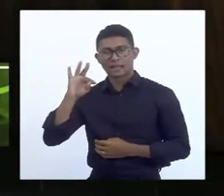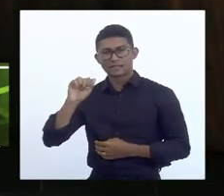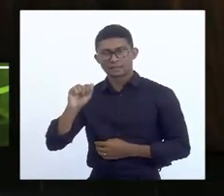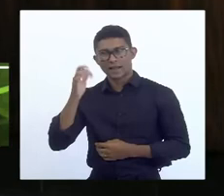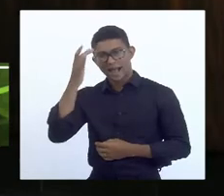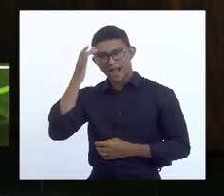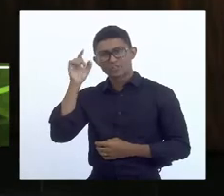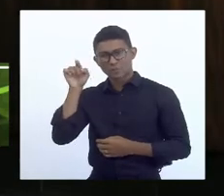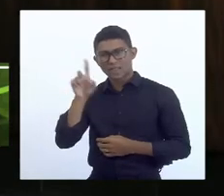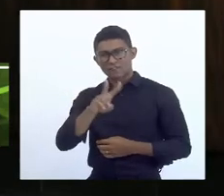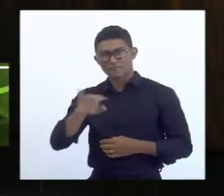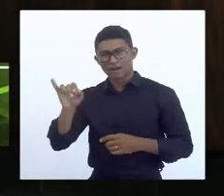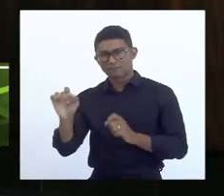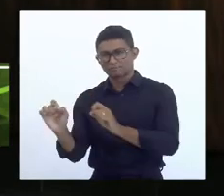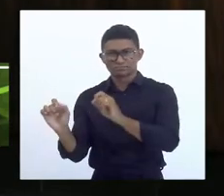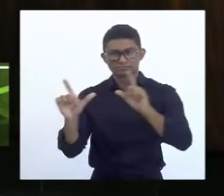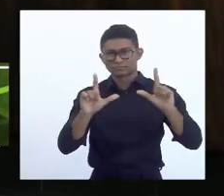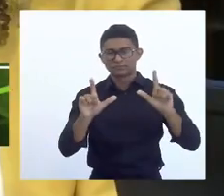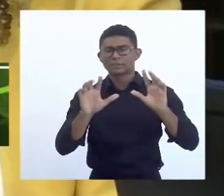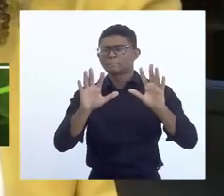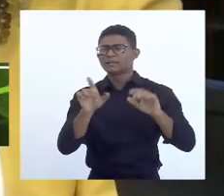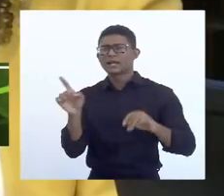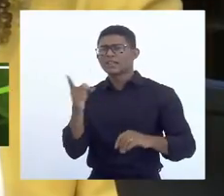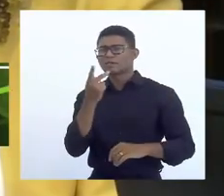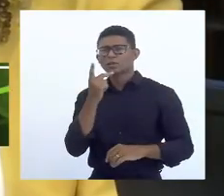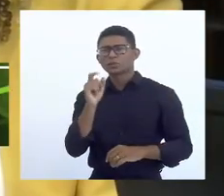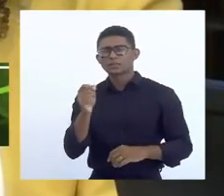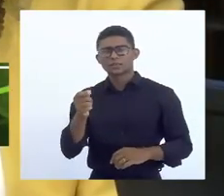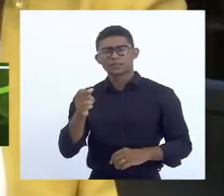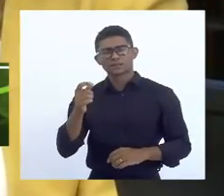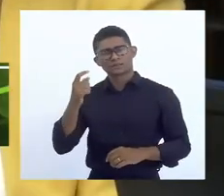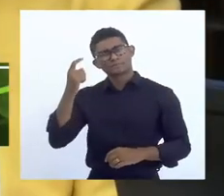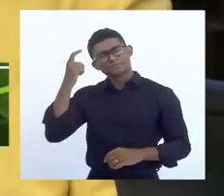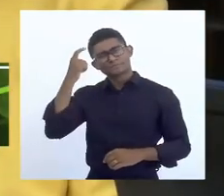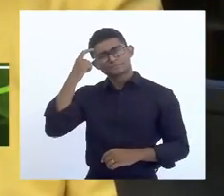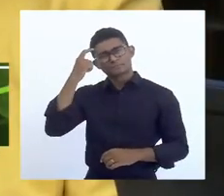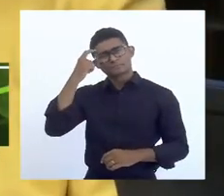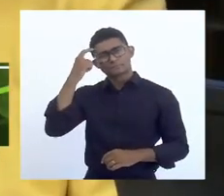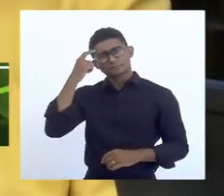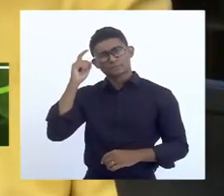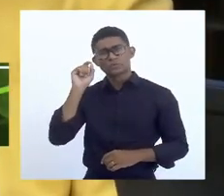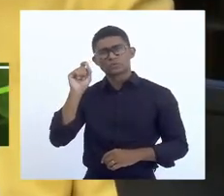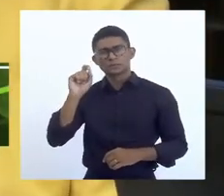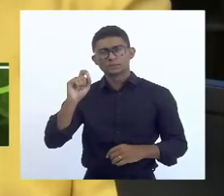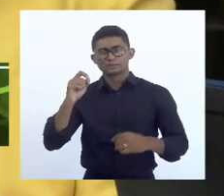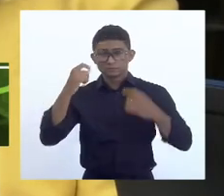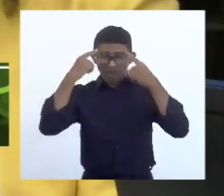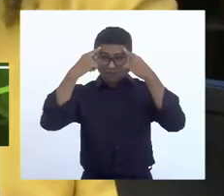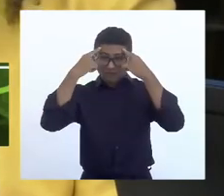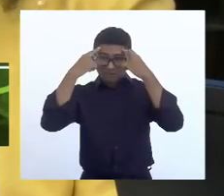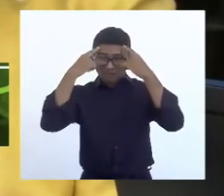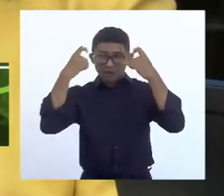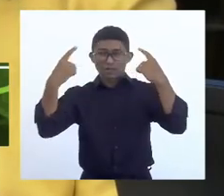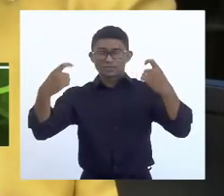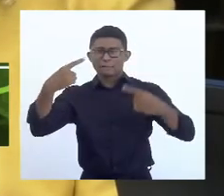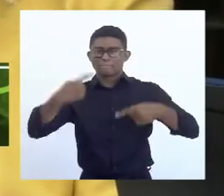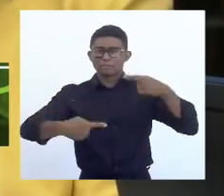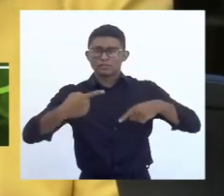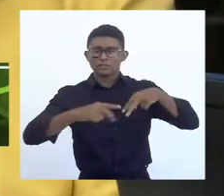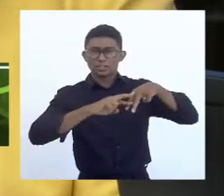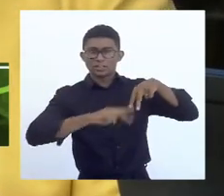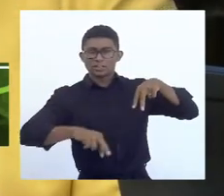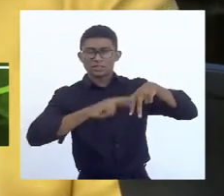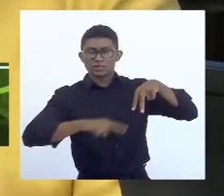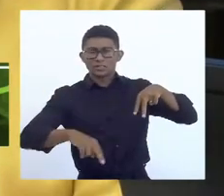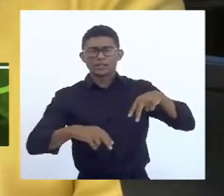Mas ela estava dizendo aqui sobre a ideia da gente colocar a violência política de gênero como quebra